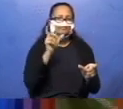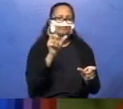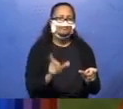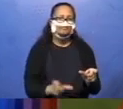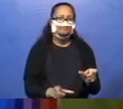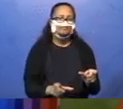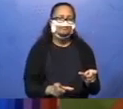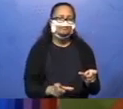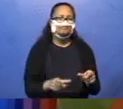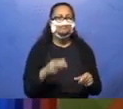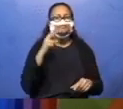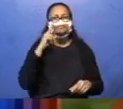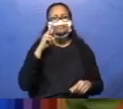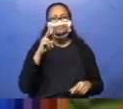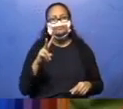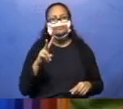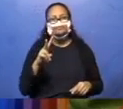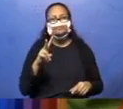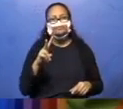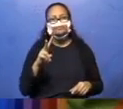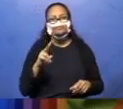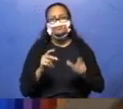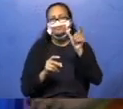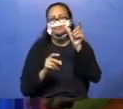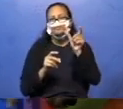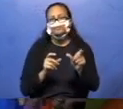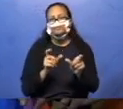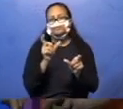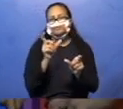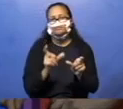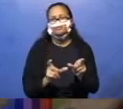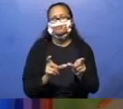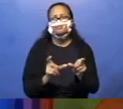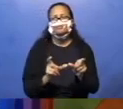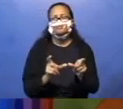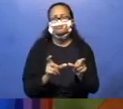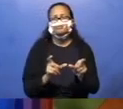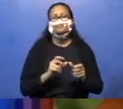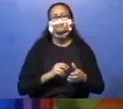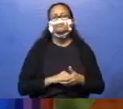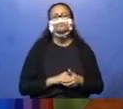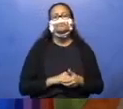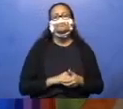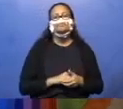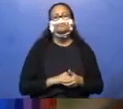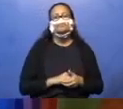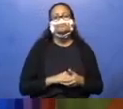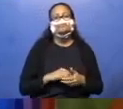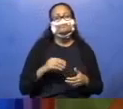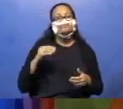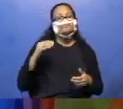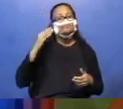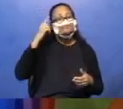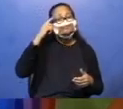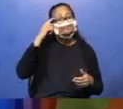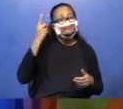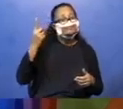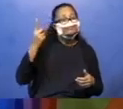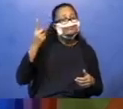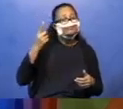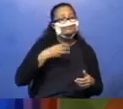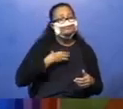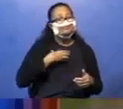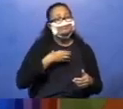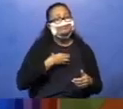Então, se a gente olhar de repente essas duas colunas, a gente até acha que é a mesma palavra, mas